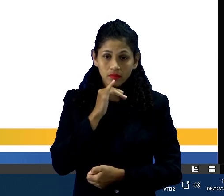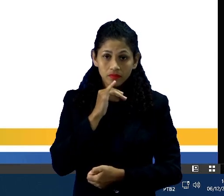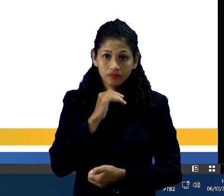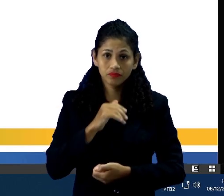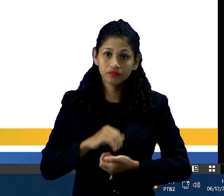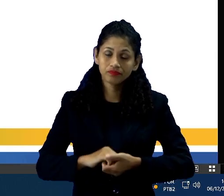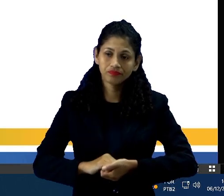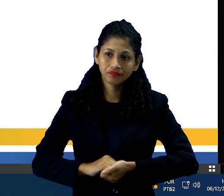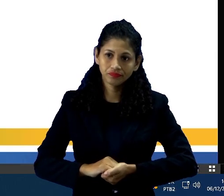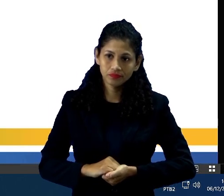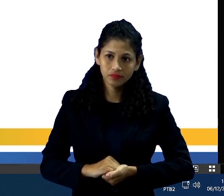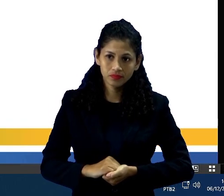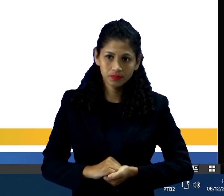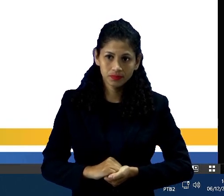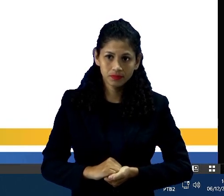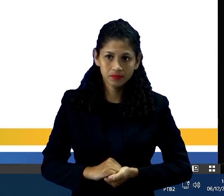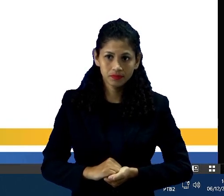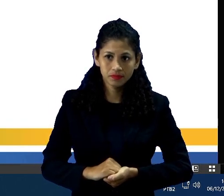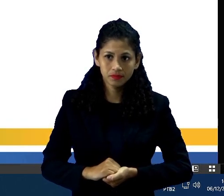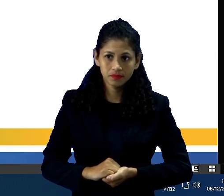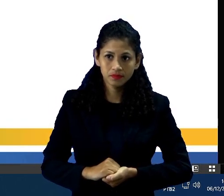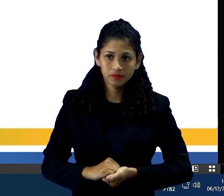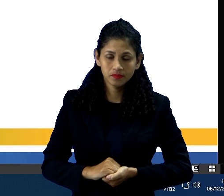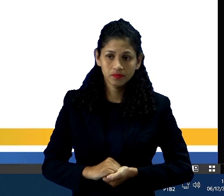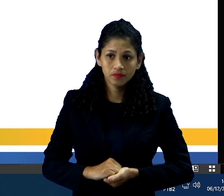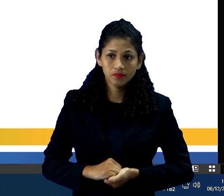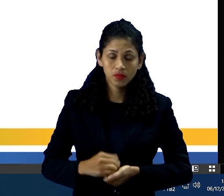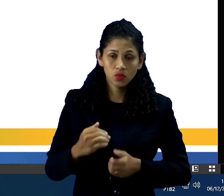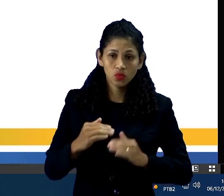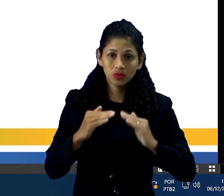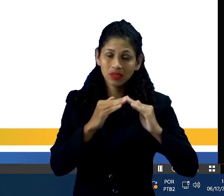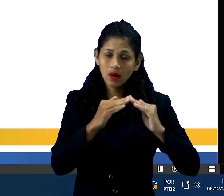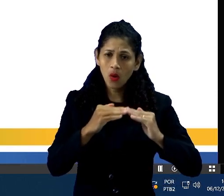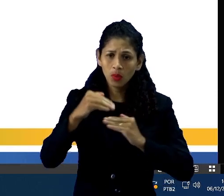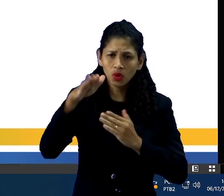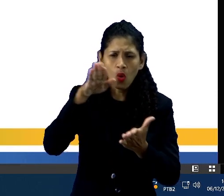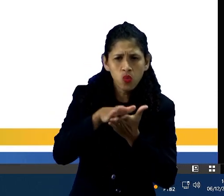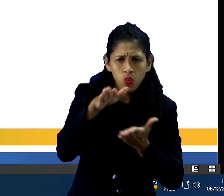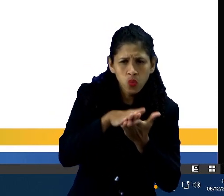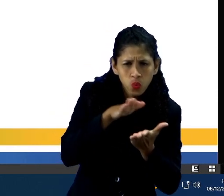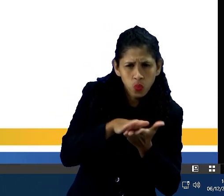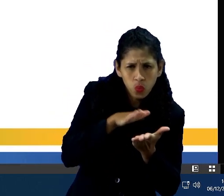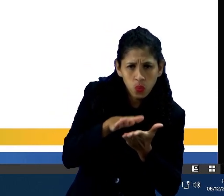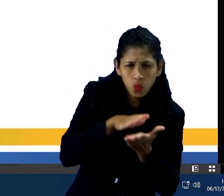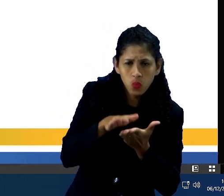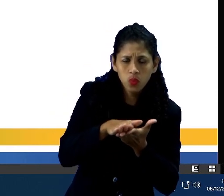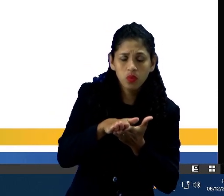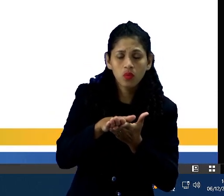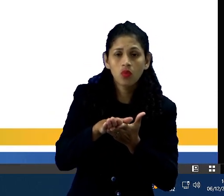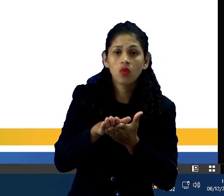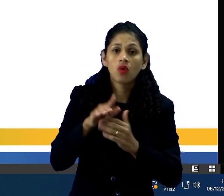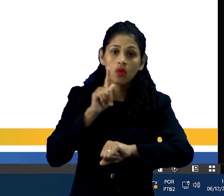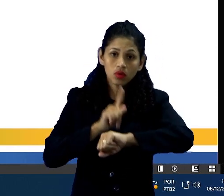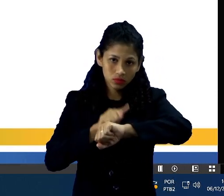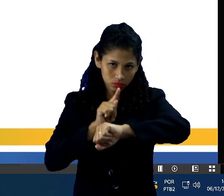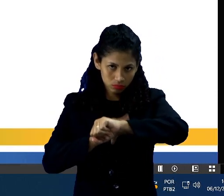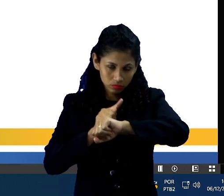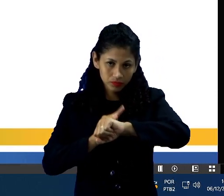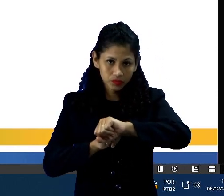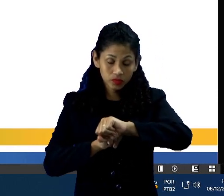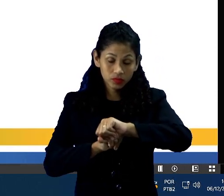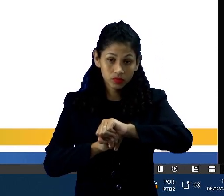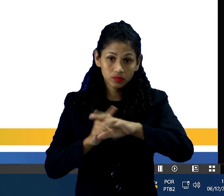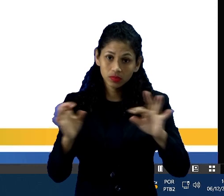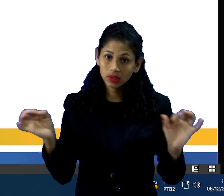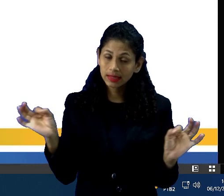Exemplo de proporção inversa. Quando se aumenta a velocidade, o tempo para